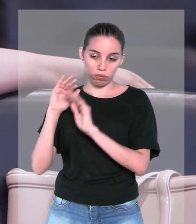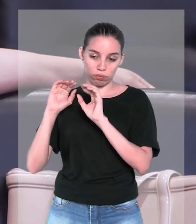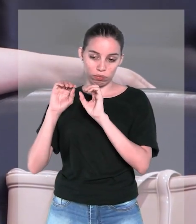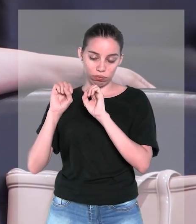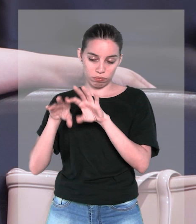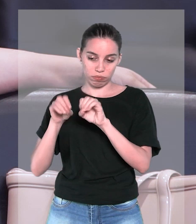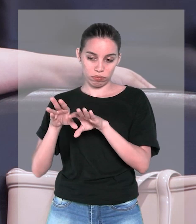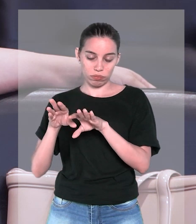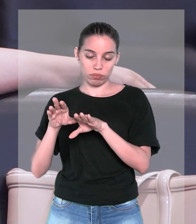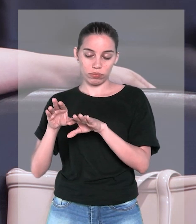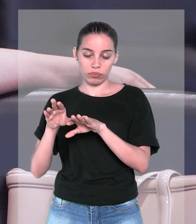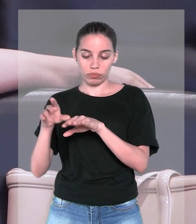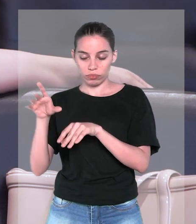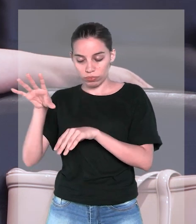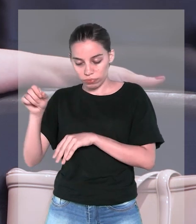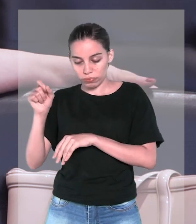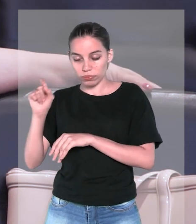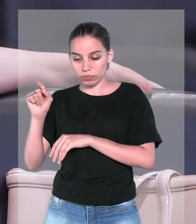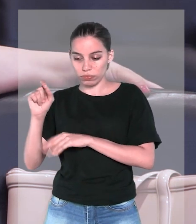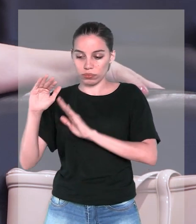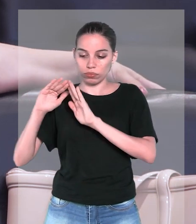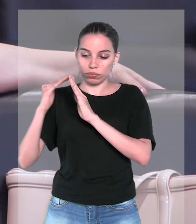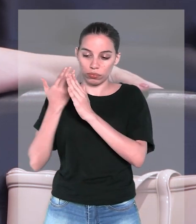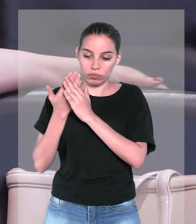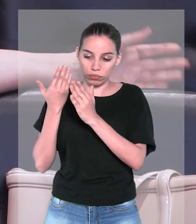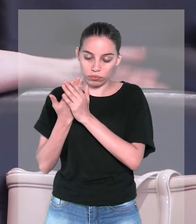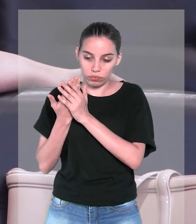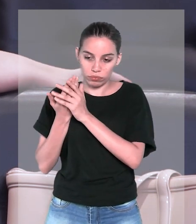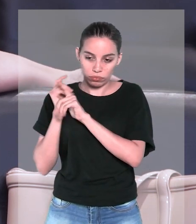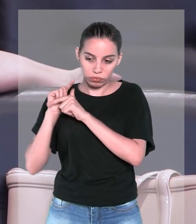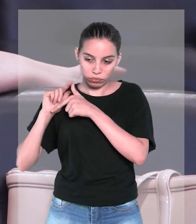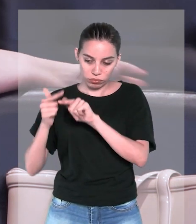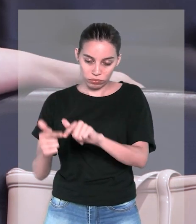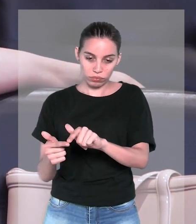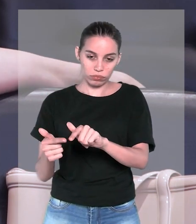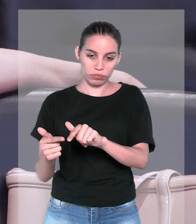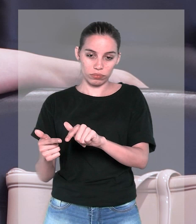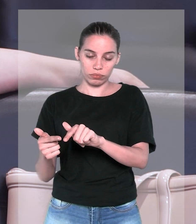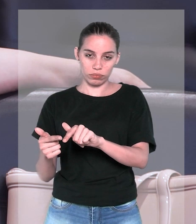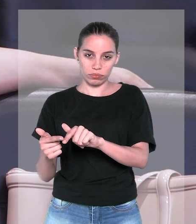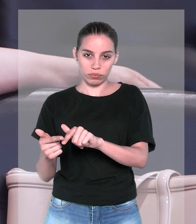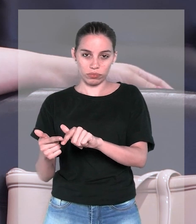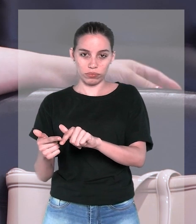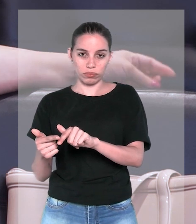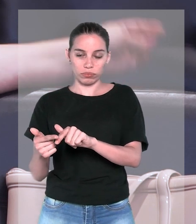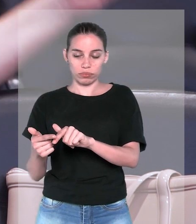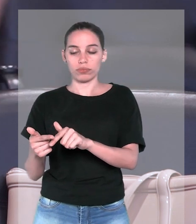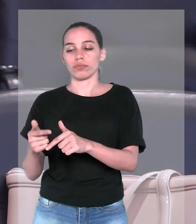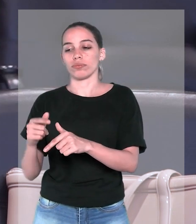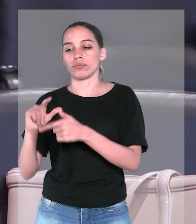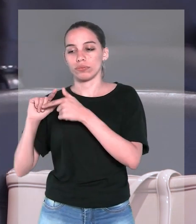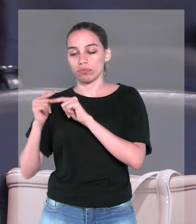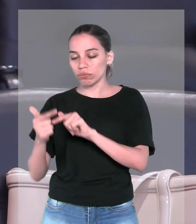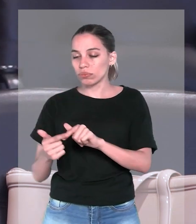em certa medida, angustiantes mesmo, né? Pesados, que a gente se põe a pensar ali em como